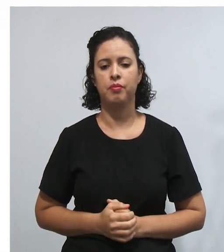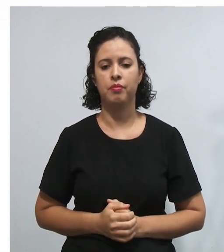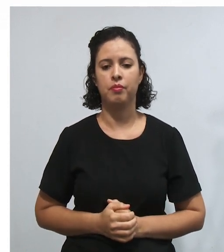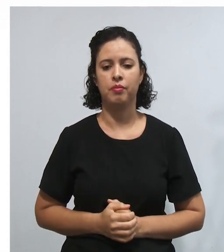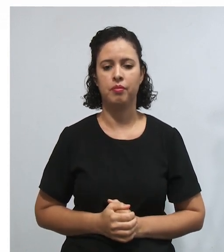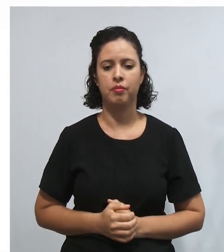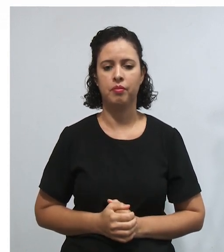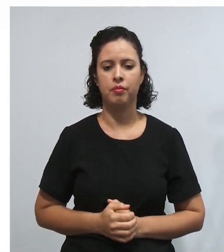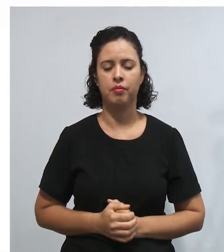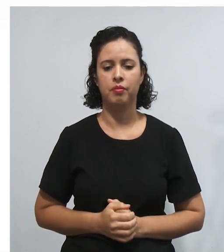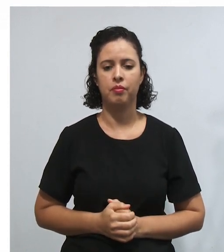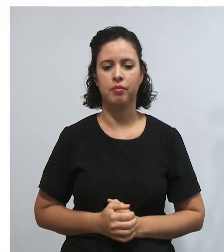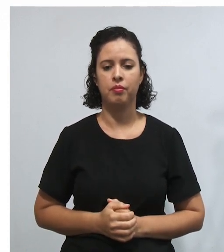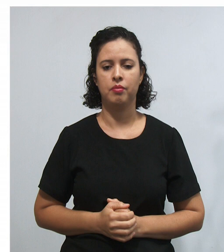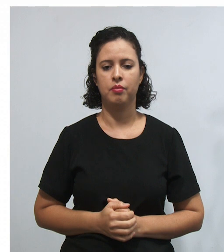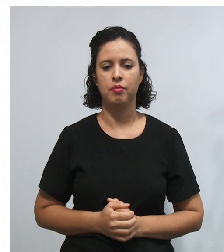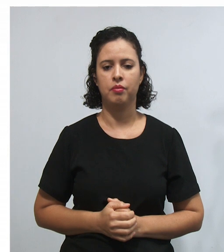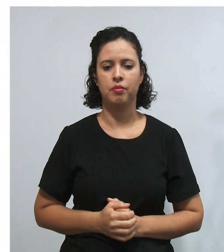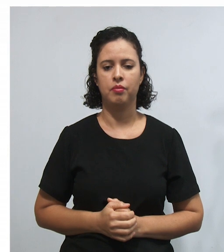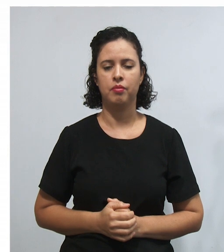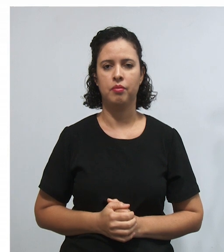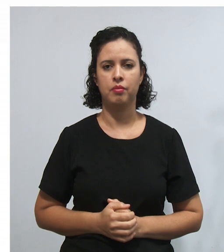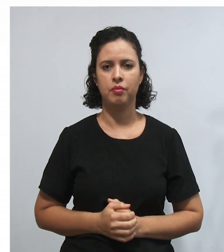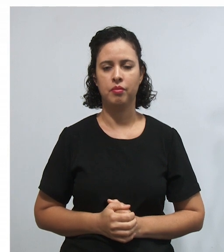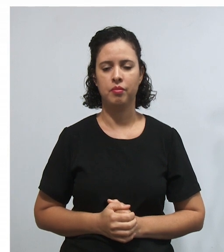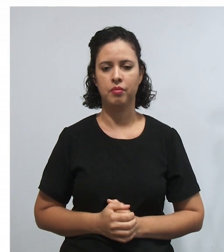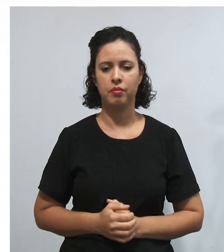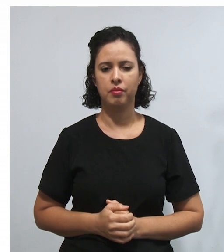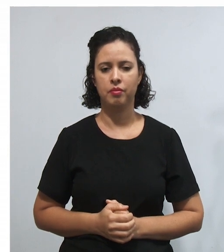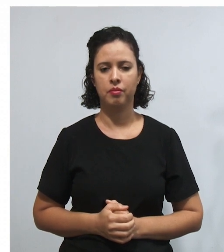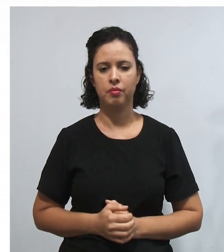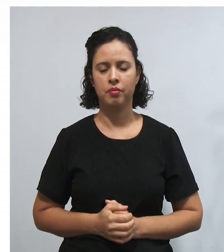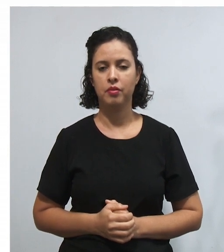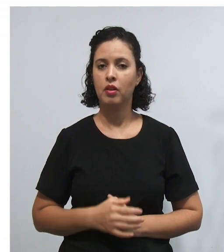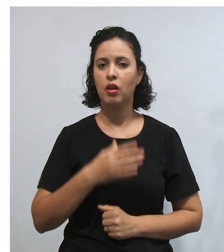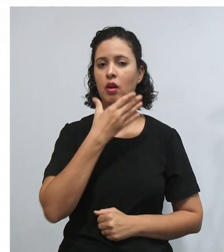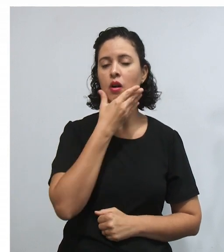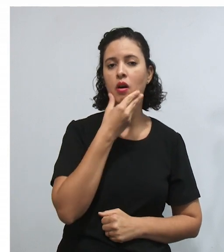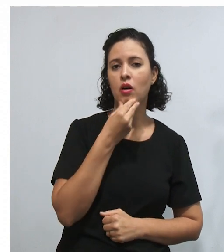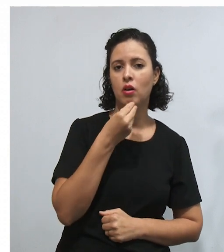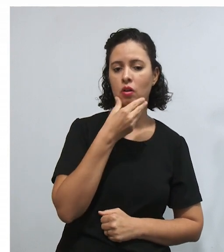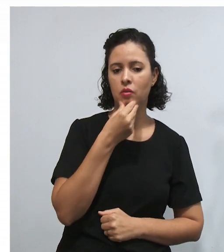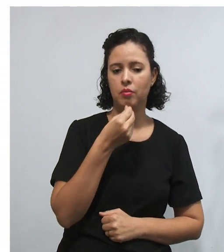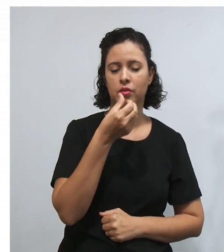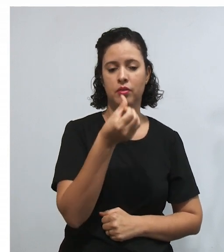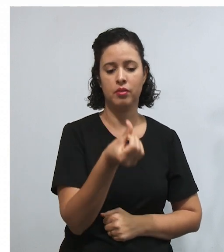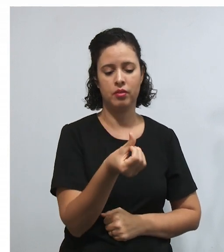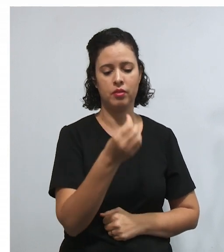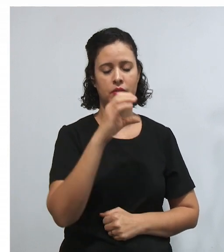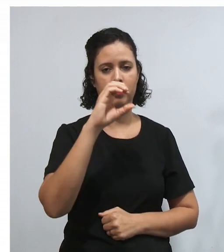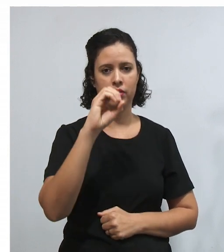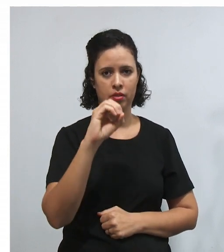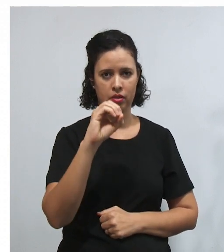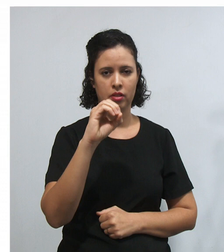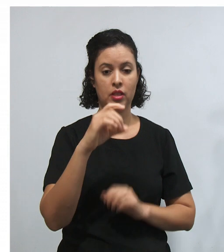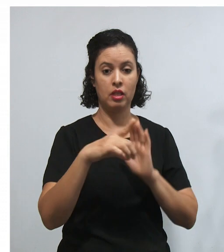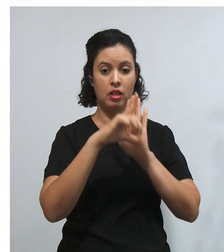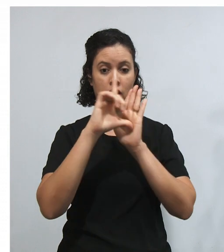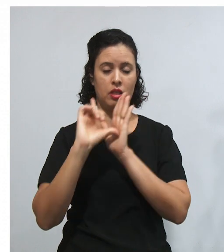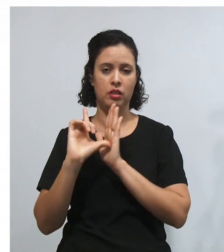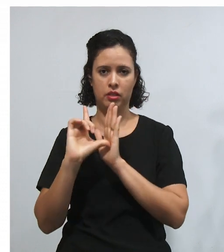marca-texto sem querer, tá, pessoal? Não se importem não, tá? E aí, para homem, era 60 anos e ele tinha que